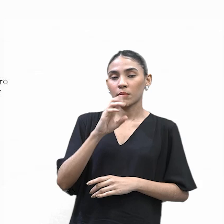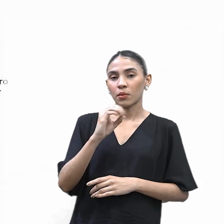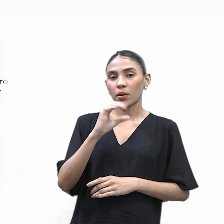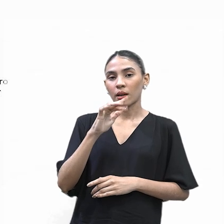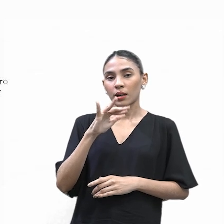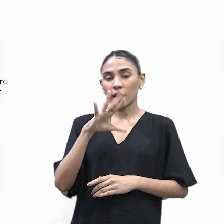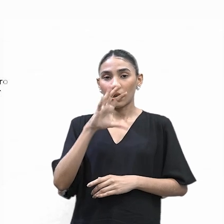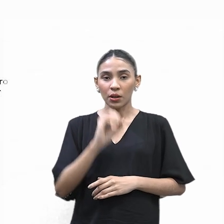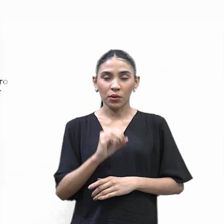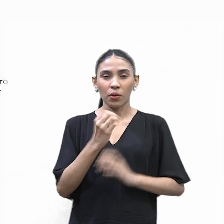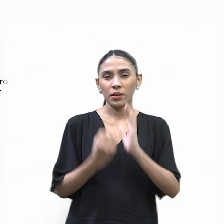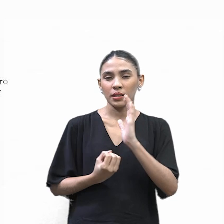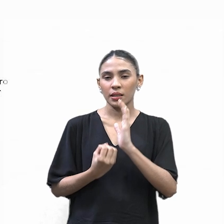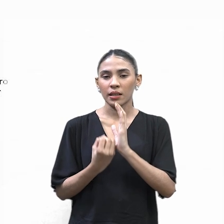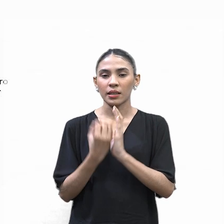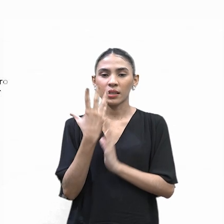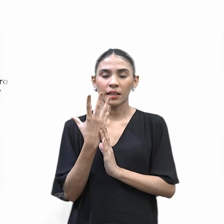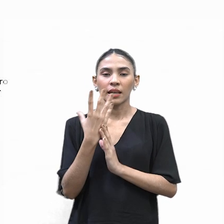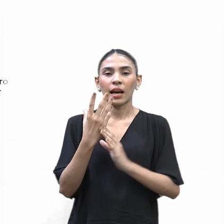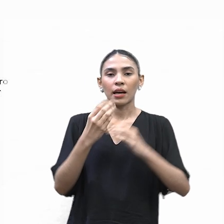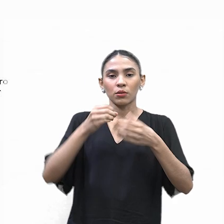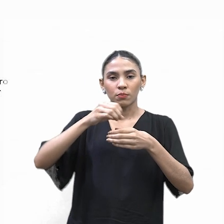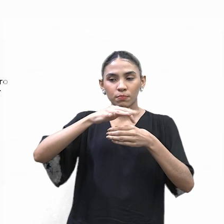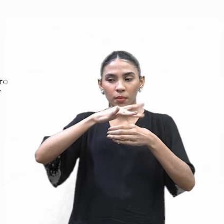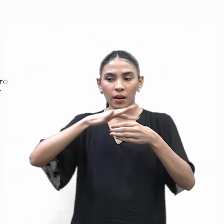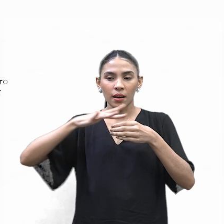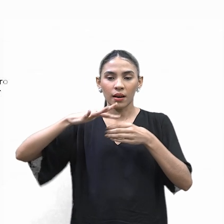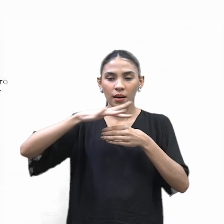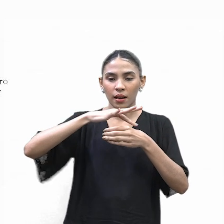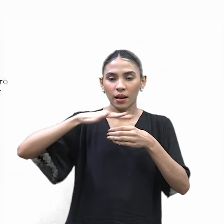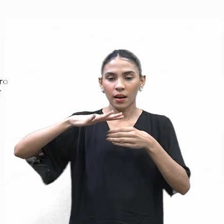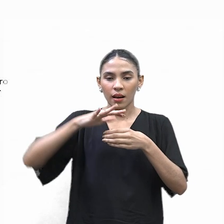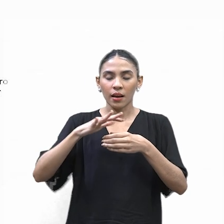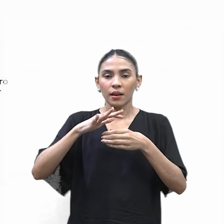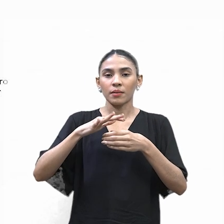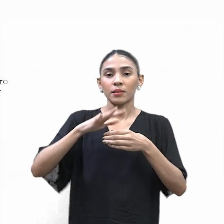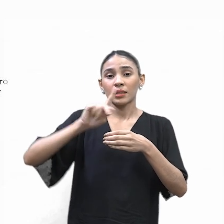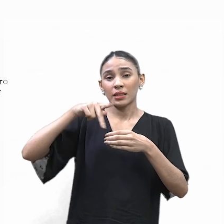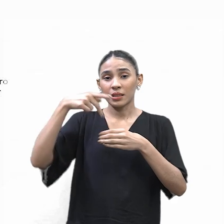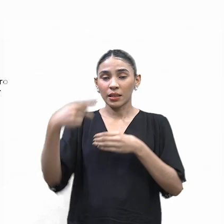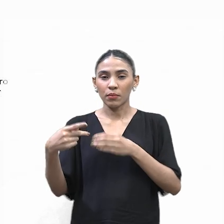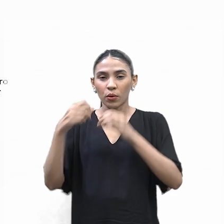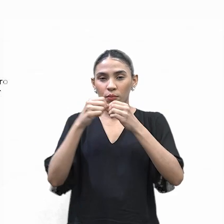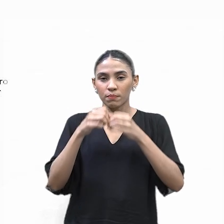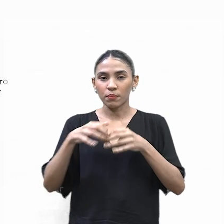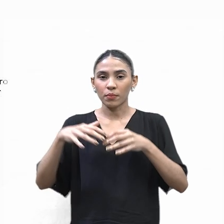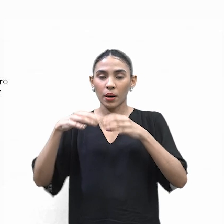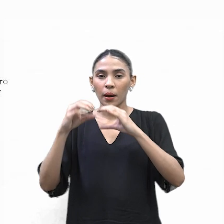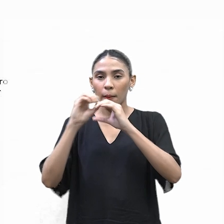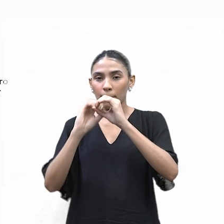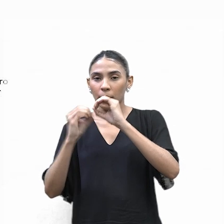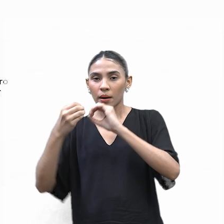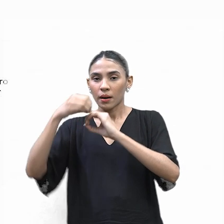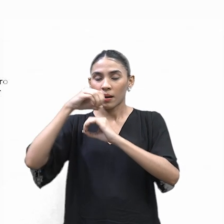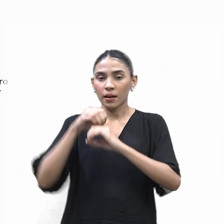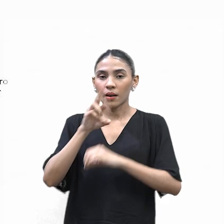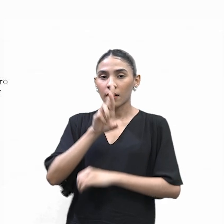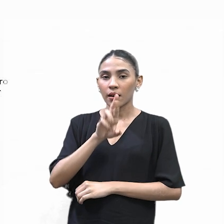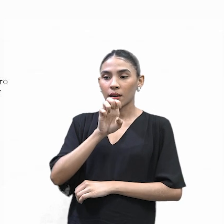formado invaginações em sua membrana plasmática, o que resultou em organelas membranosas, como o